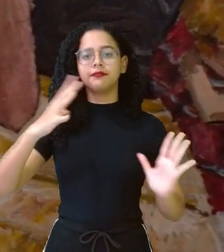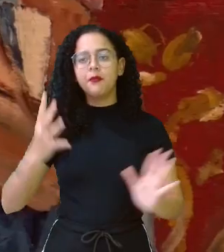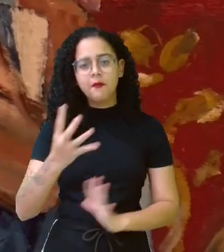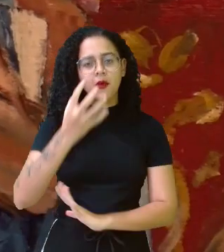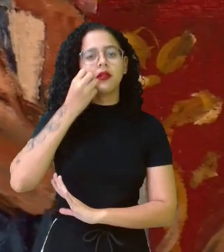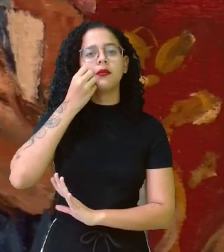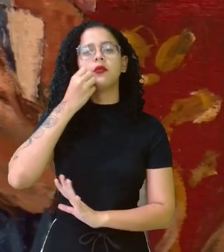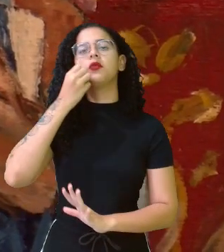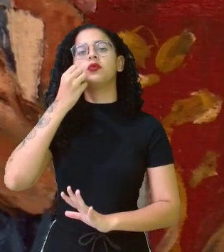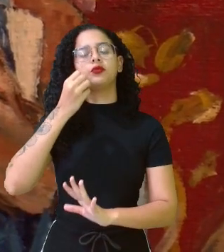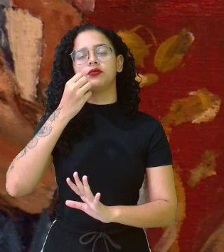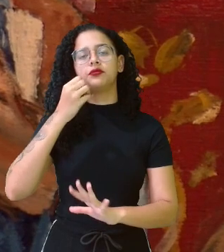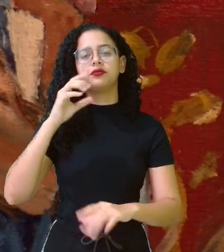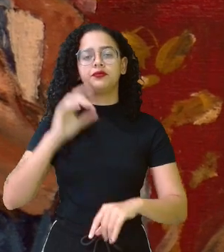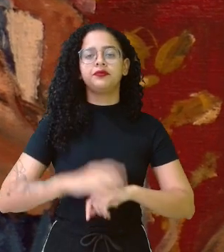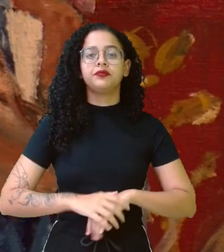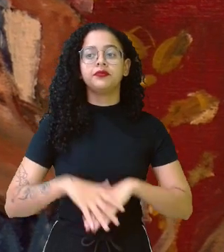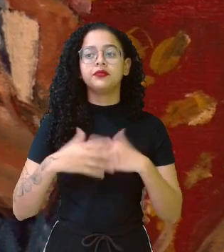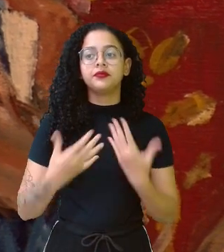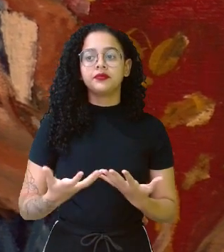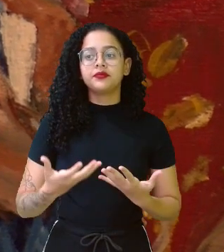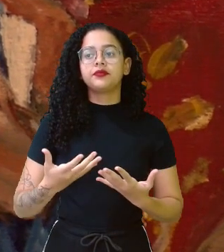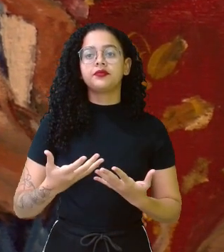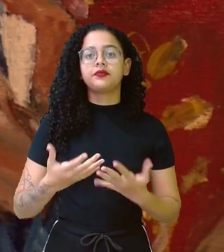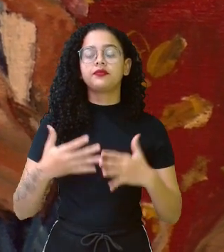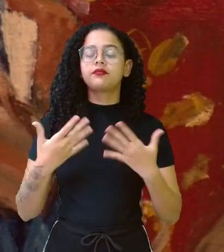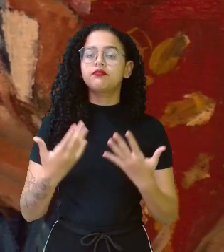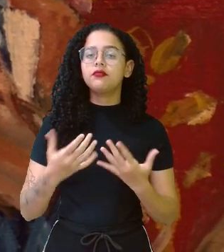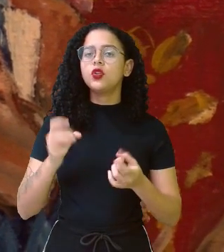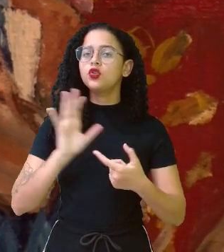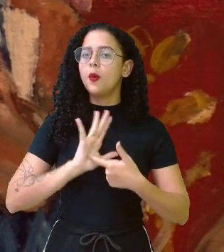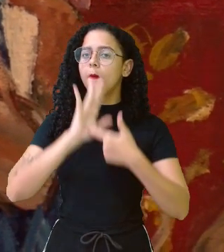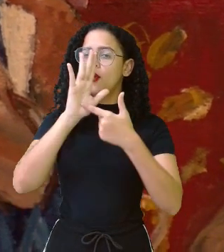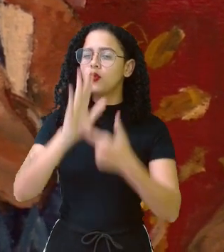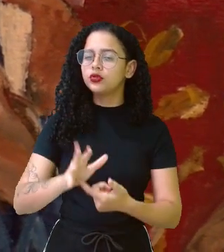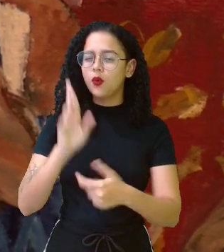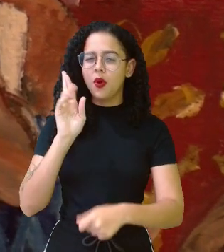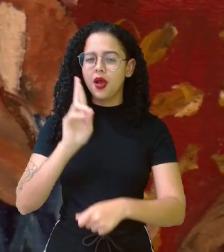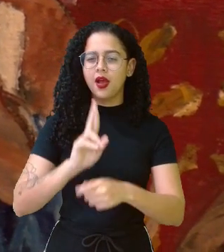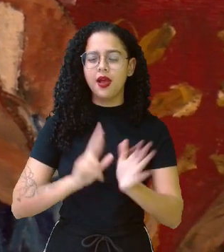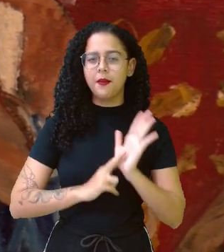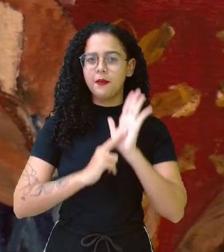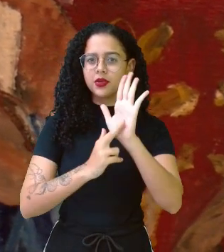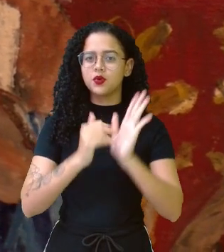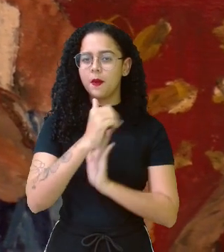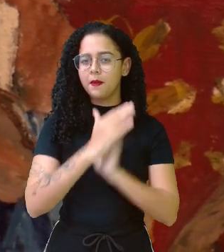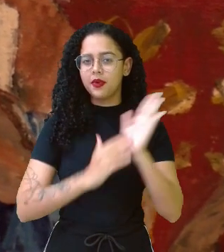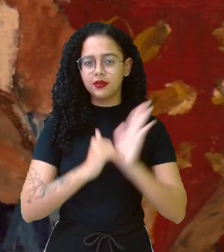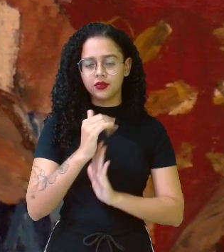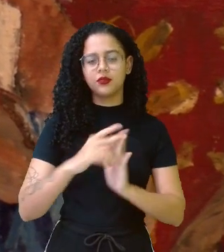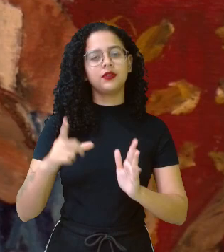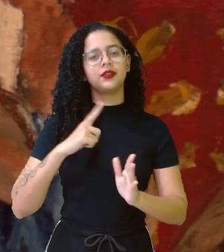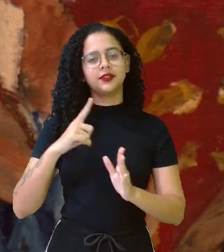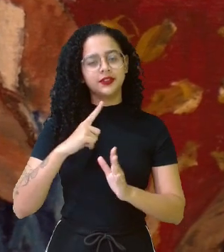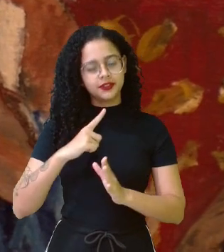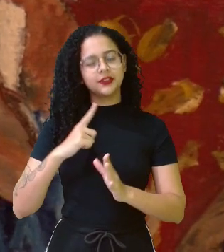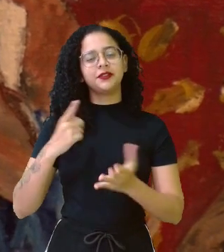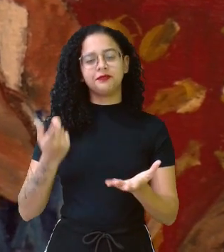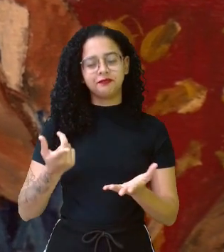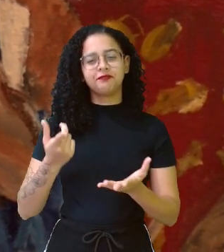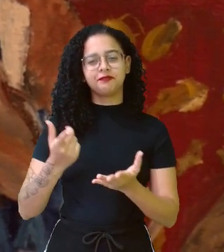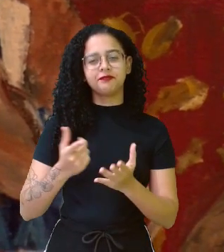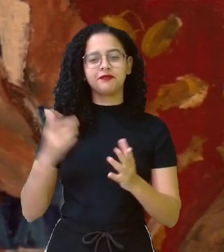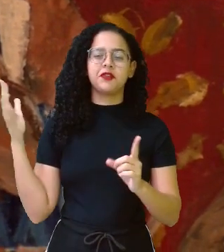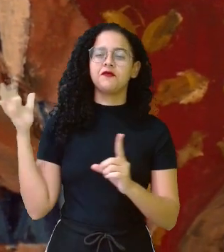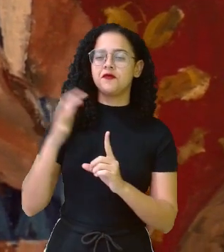imaterial. Então Zé Cláudio aqui, ele quis demonstrar não apenas uma representação de uma pintura que conotasse essa expressão muito importante